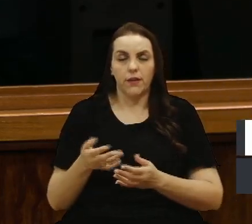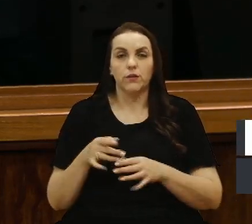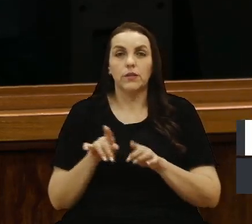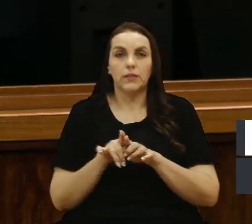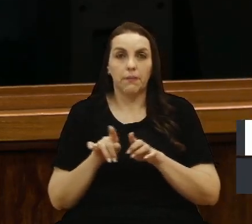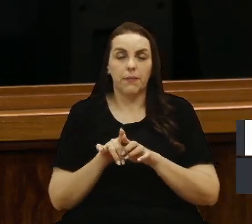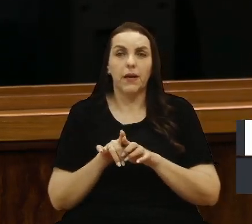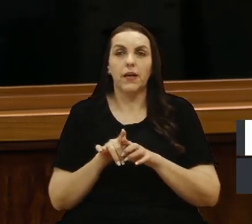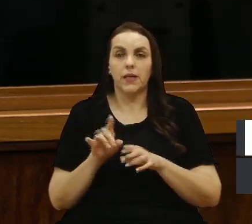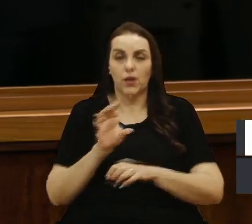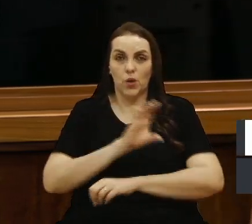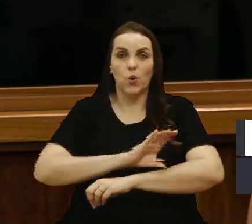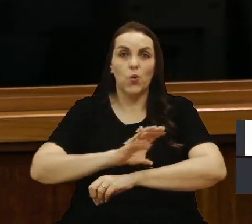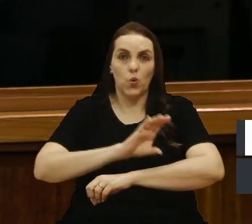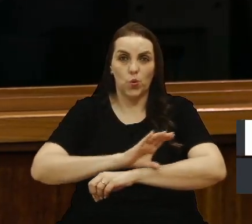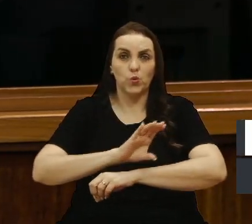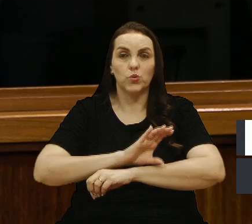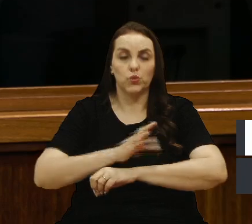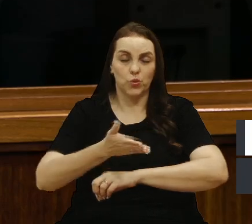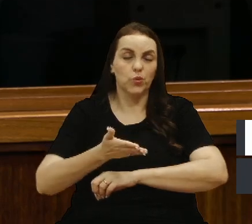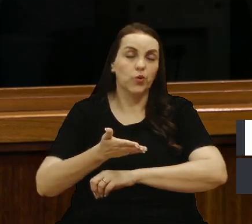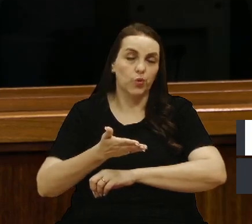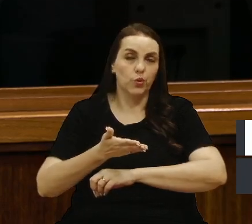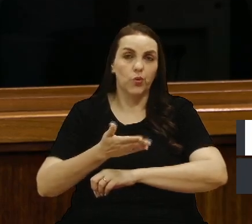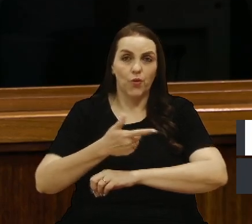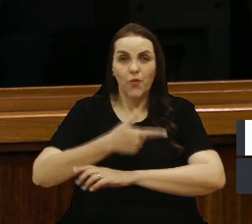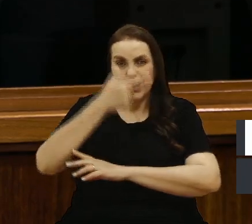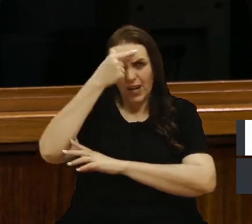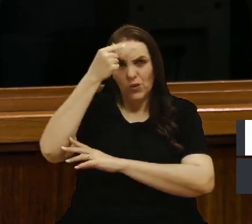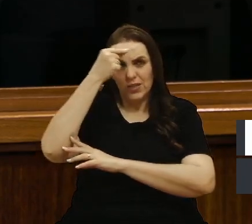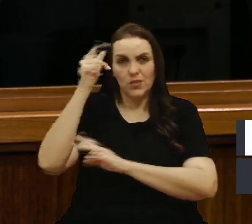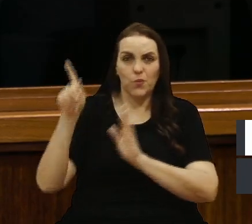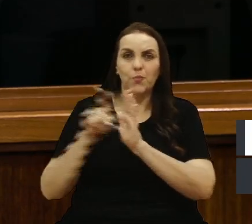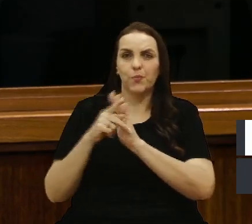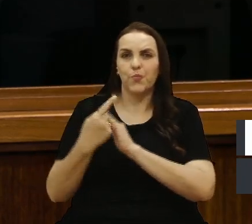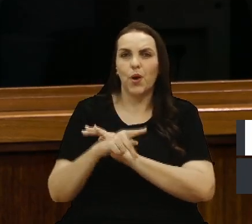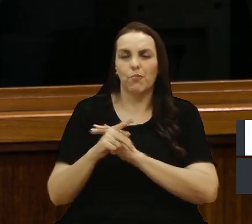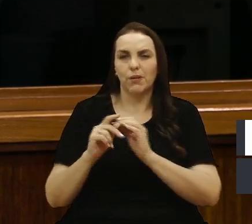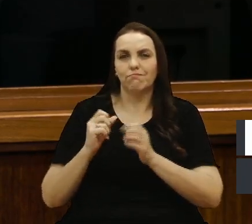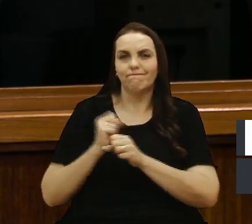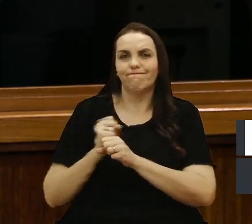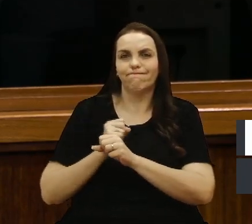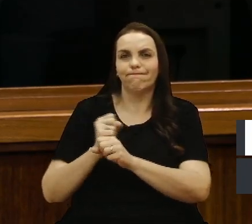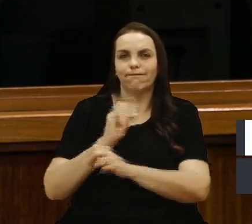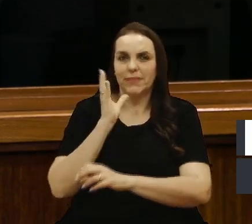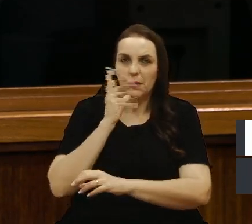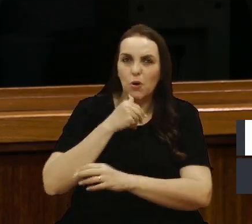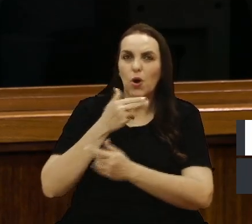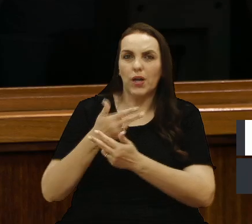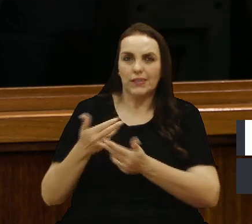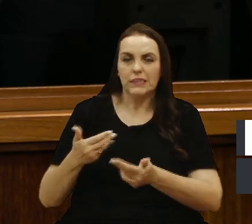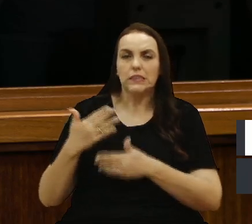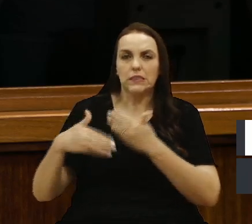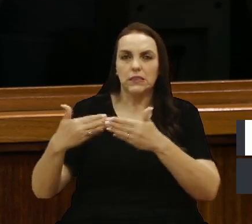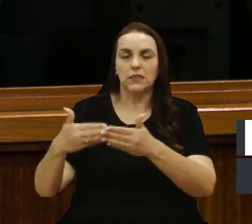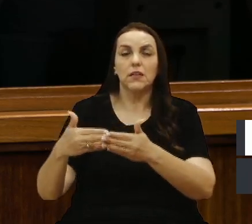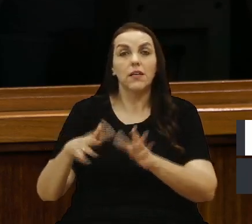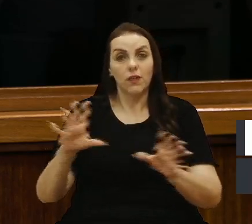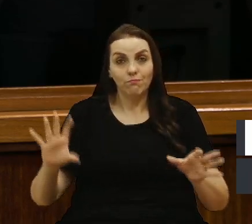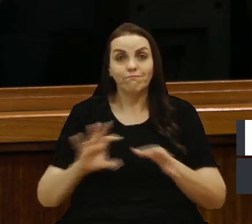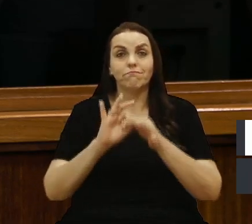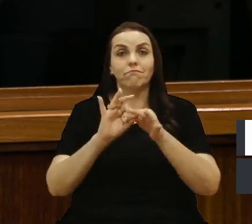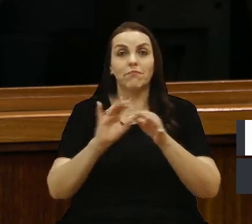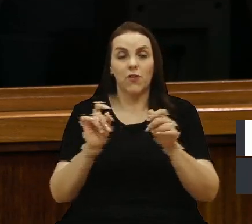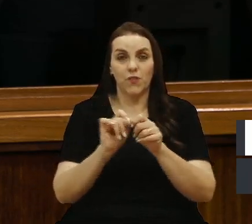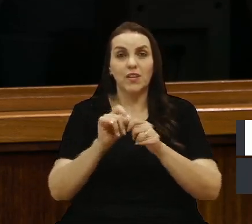curso de uma faculdade, né? Então, eu acho que nós precisamos nos unir, inclusive, para